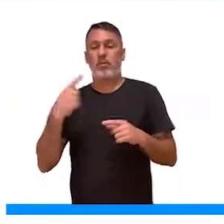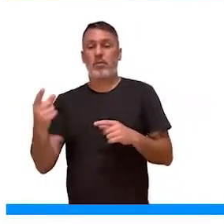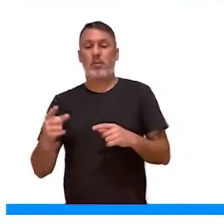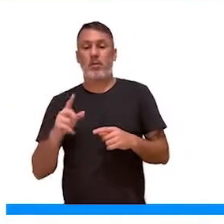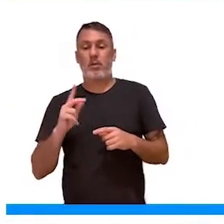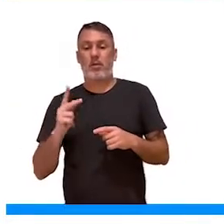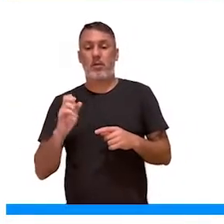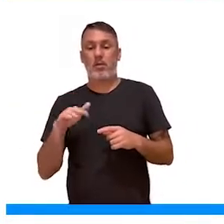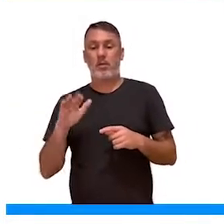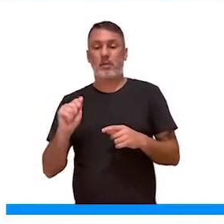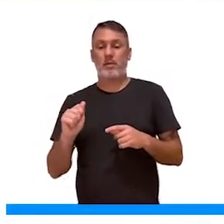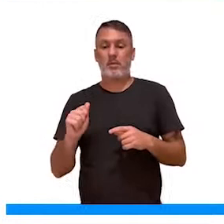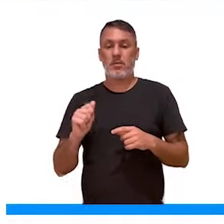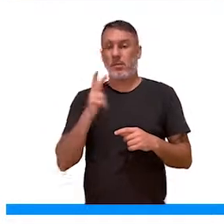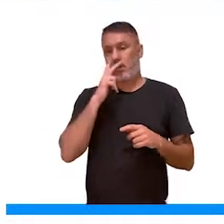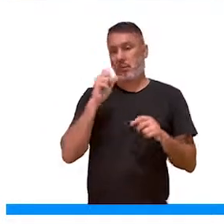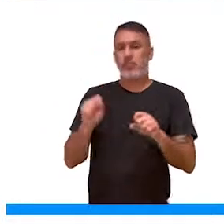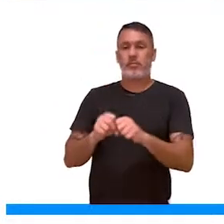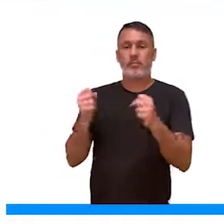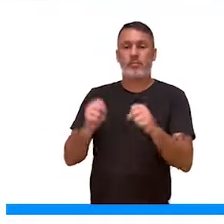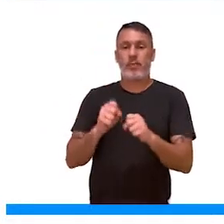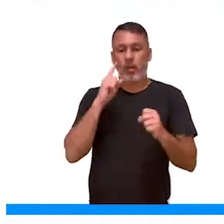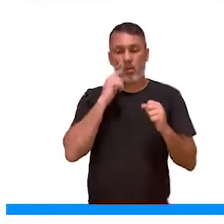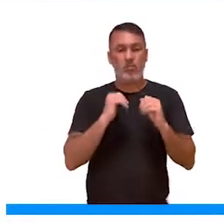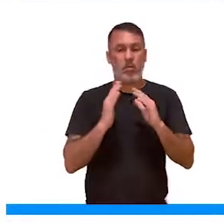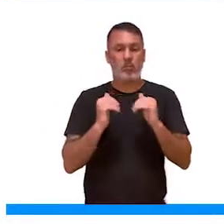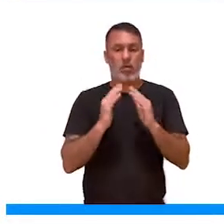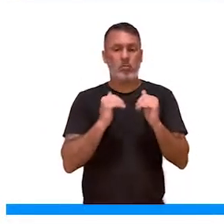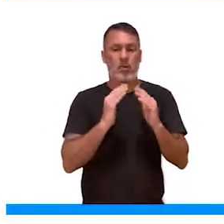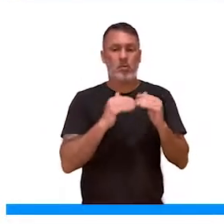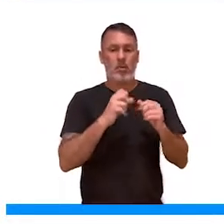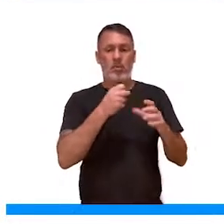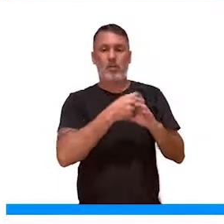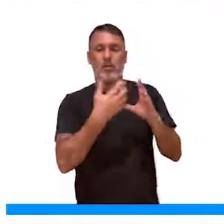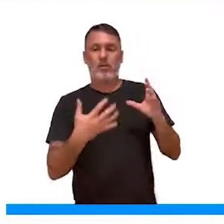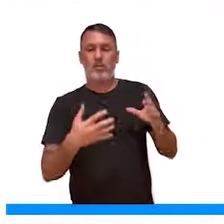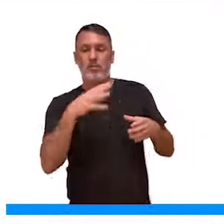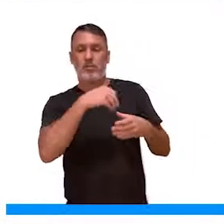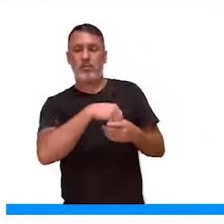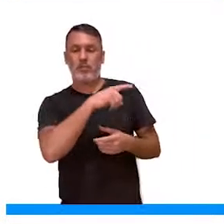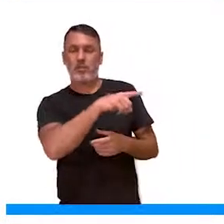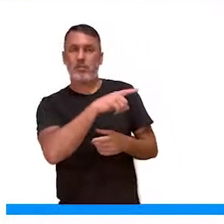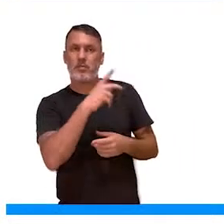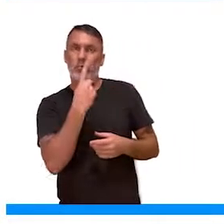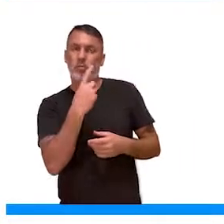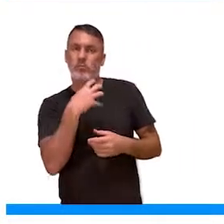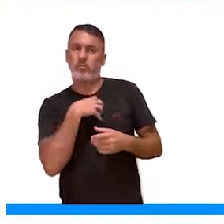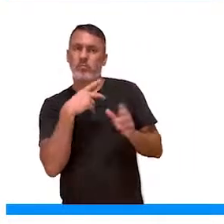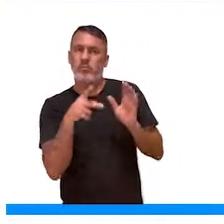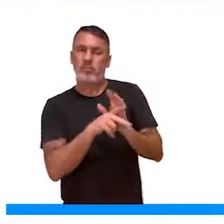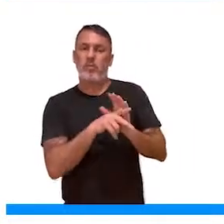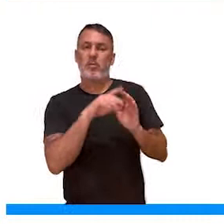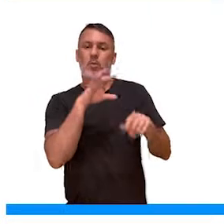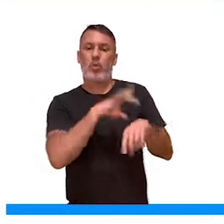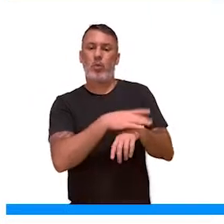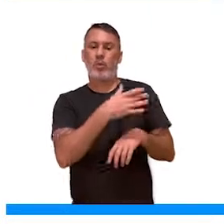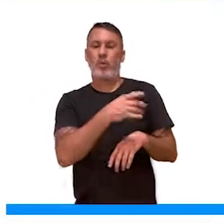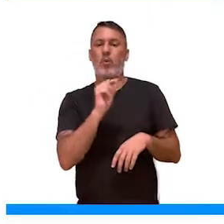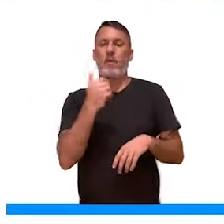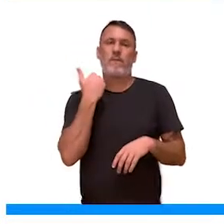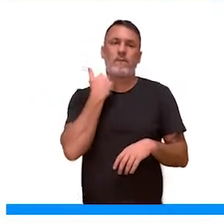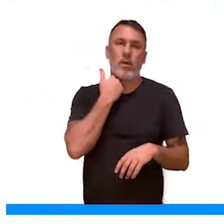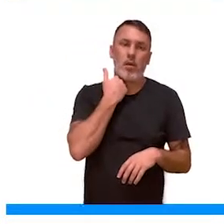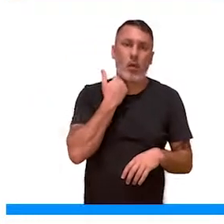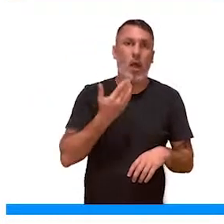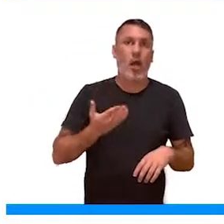as nossas hemácias. Ele vai rompendo essas hemácias e caracteriza um sintoma bem próprio dessa